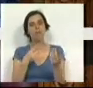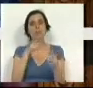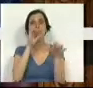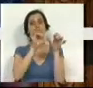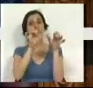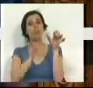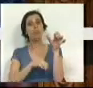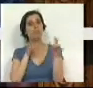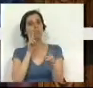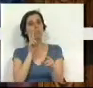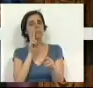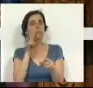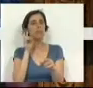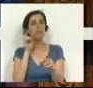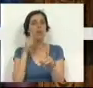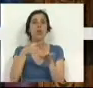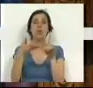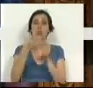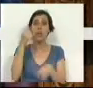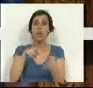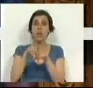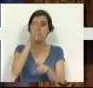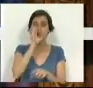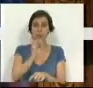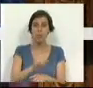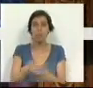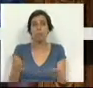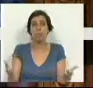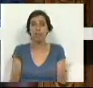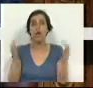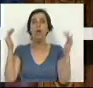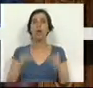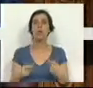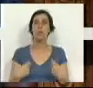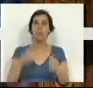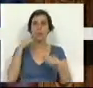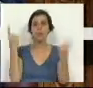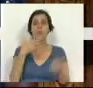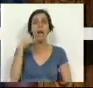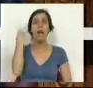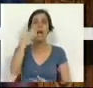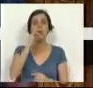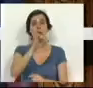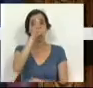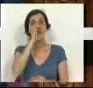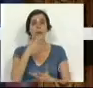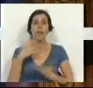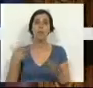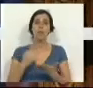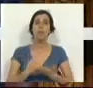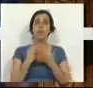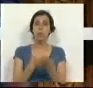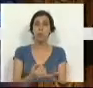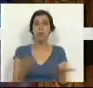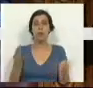seu discurso, nomeadamente os sucessos da política do seu Governo, a redução da despesa pública, a credibilidade do seu Governo e da maioria que o